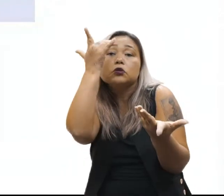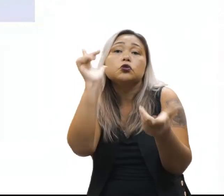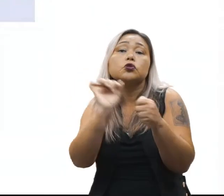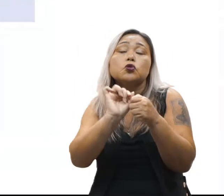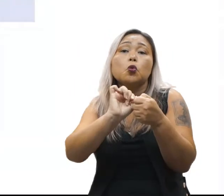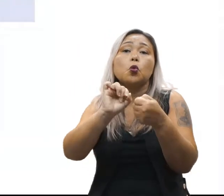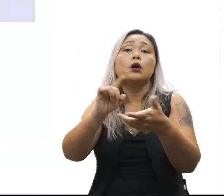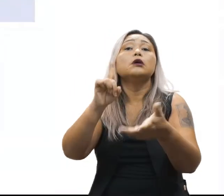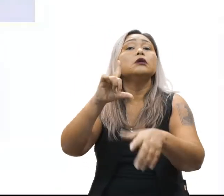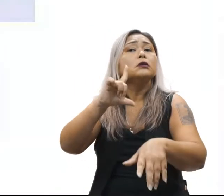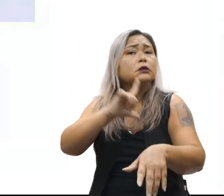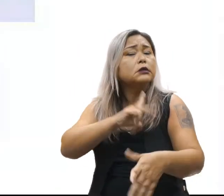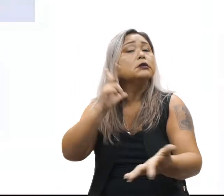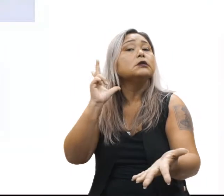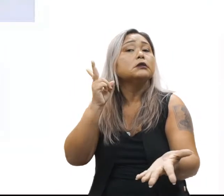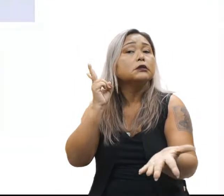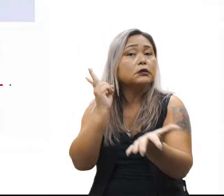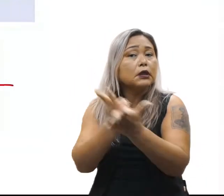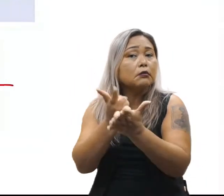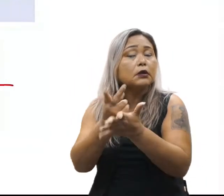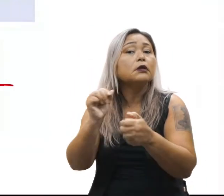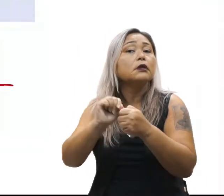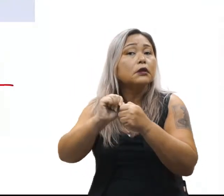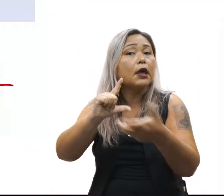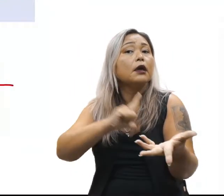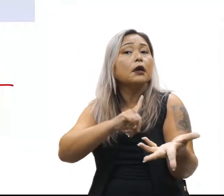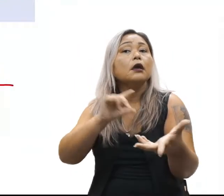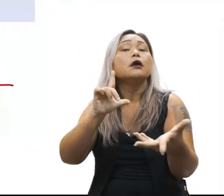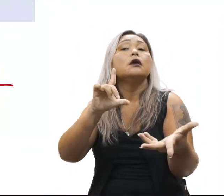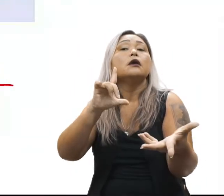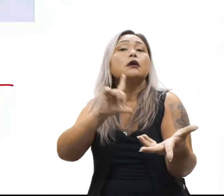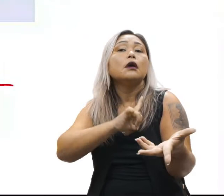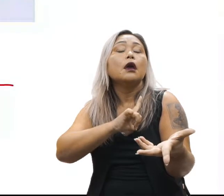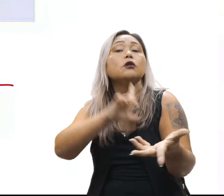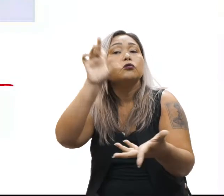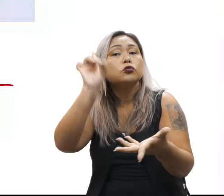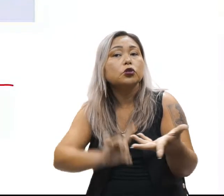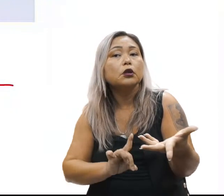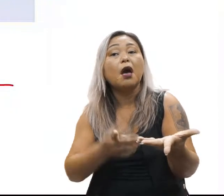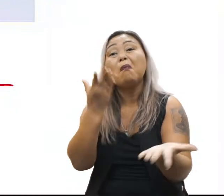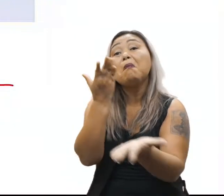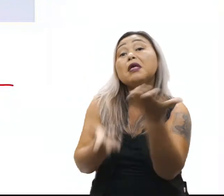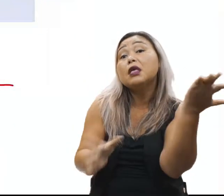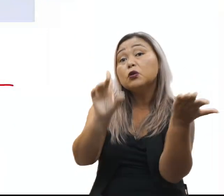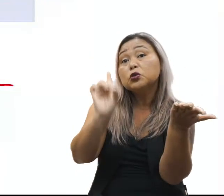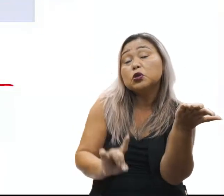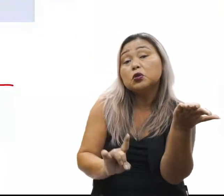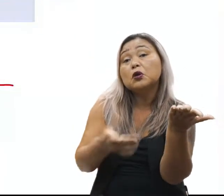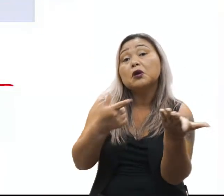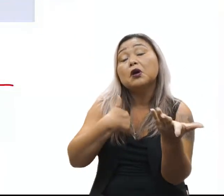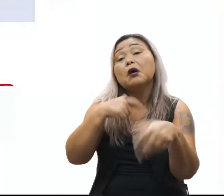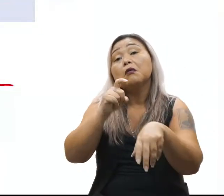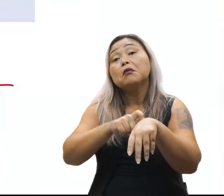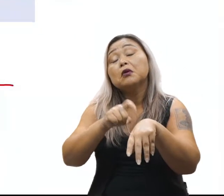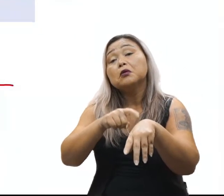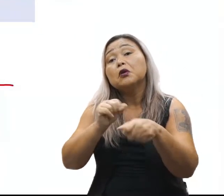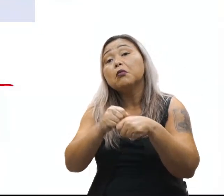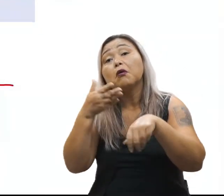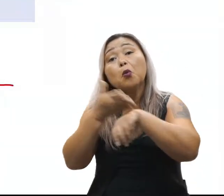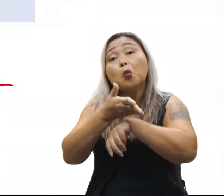prescreve, né? E também não faz com que ele perca aquele direito. Ah, você perdeu pelo tempo que você não